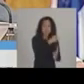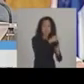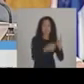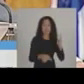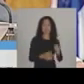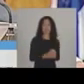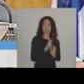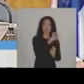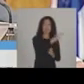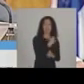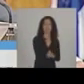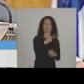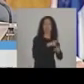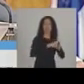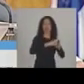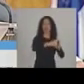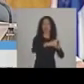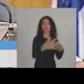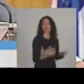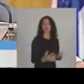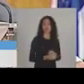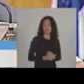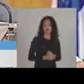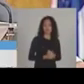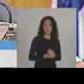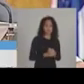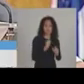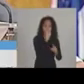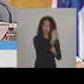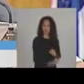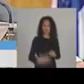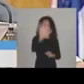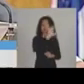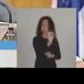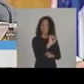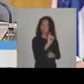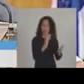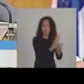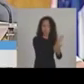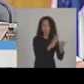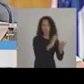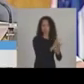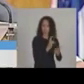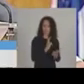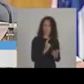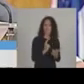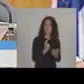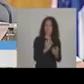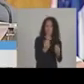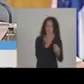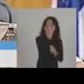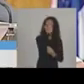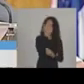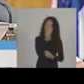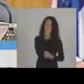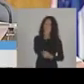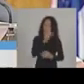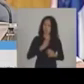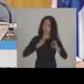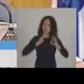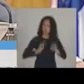cadeiras no senado federal eu não posso generalizar senhores tem muita gente boa no senado federal